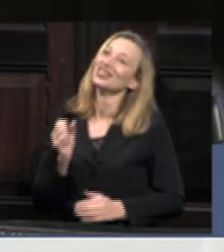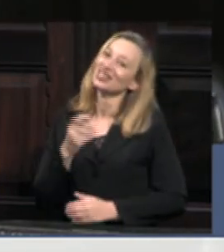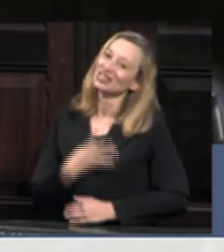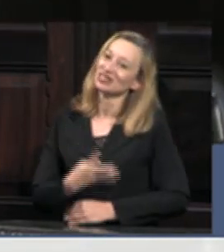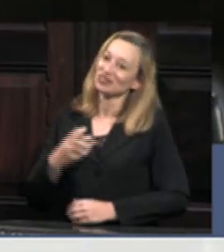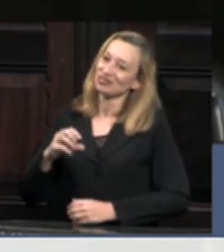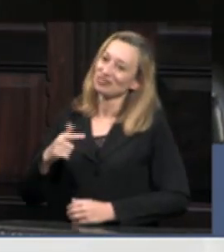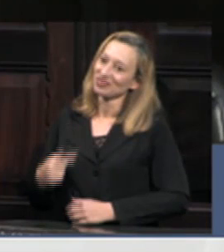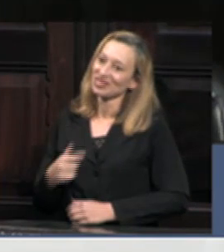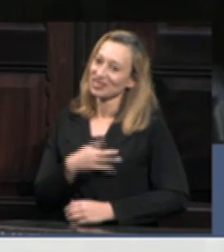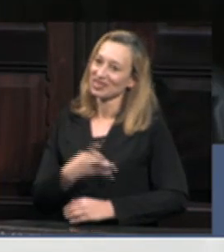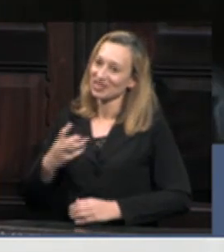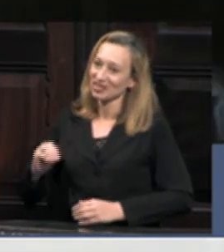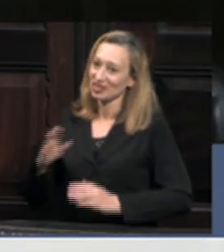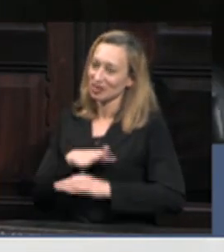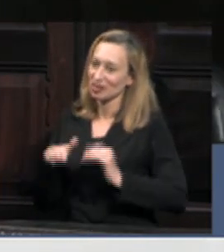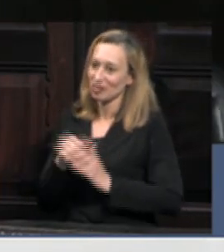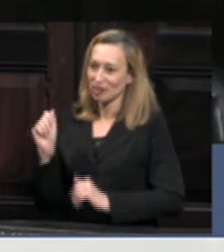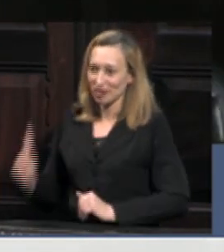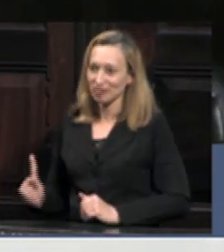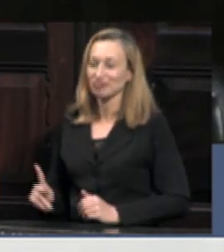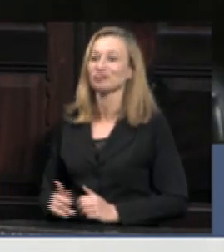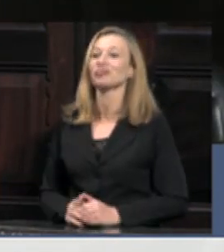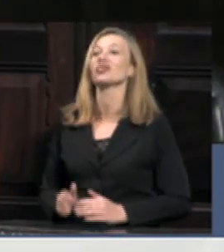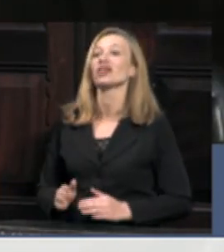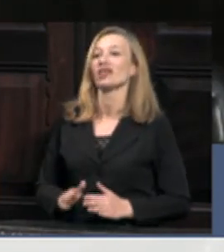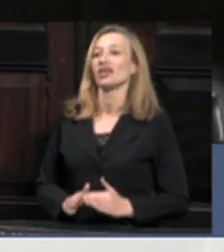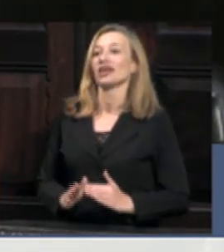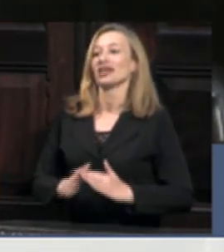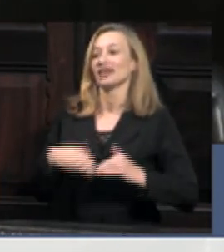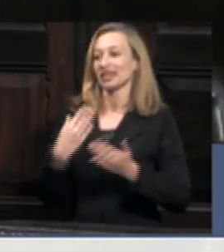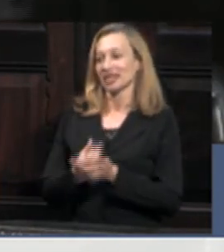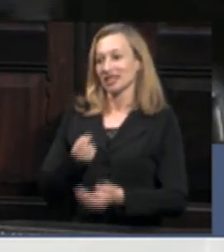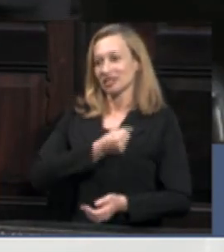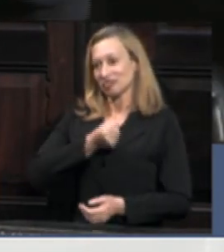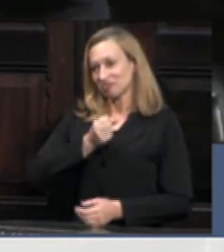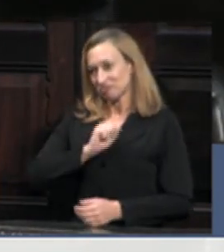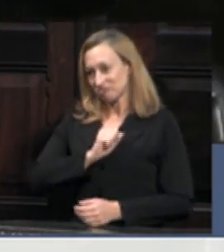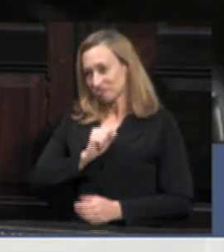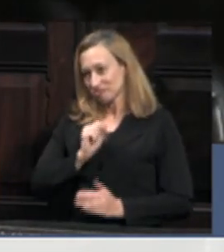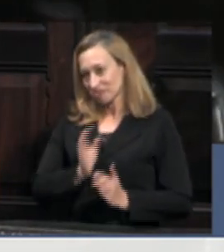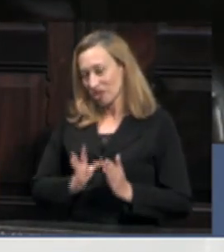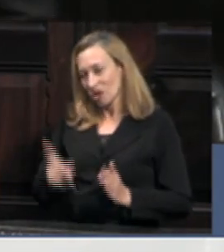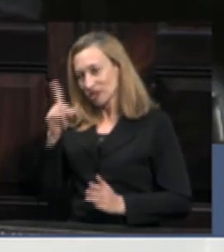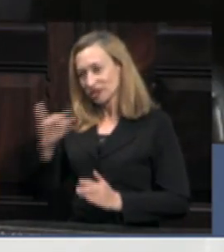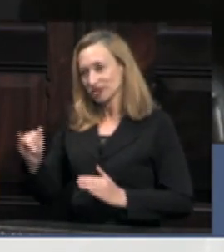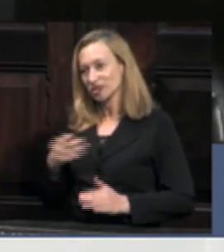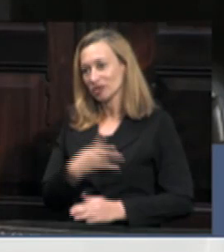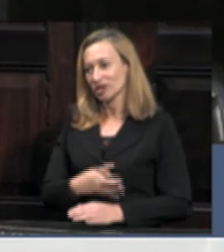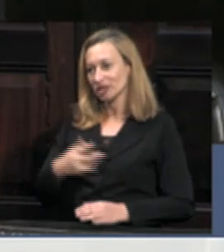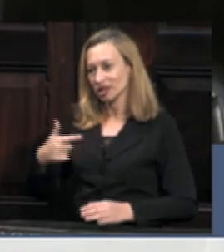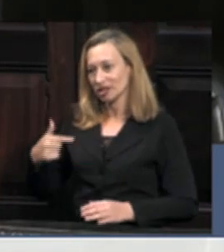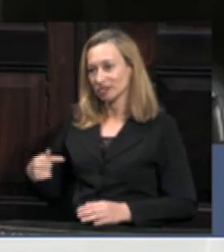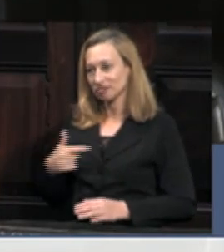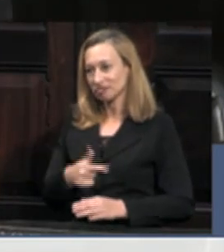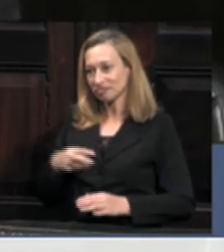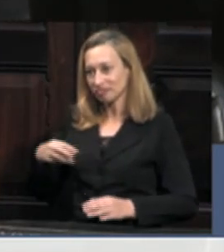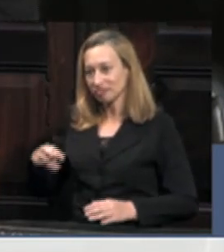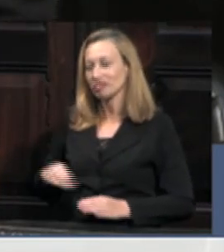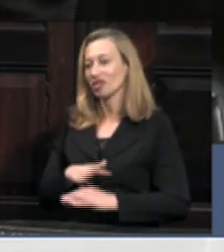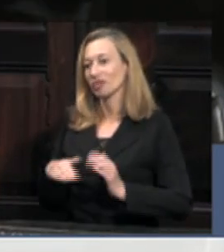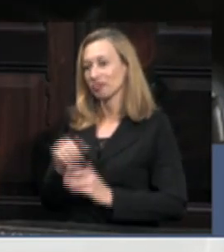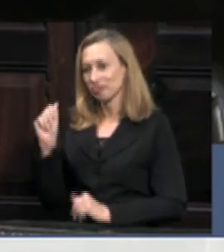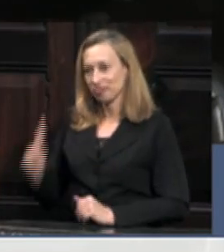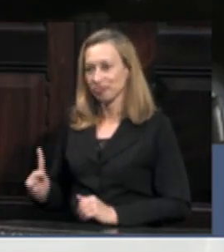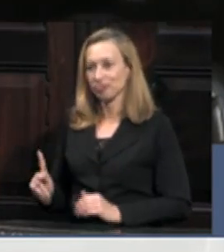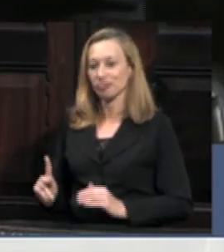deputado Benedito Alves. Senhores que aprovam, nesse estão aprovados. Requer inclusão na ordem do dia do projeto de lei 4221 de 2018, deputado Benedito Alves. Senhores que aprovam,